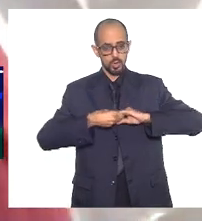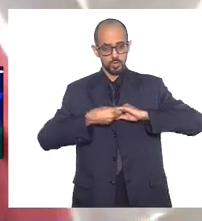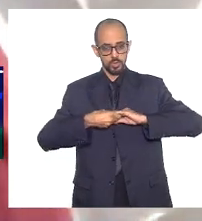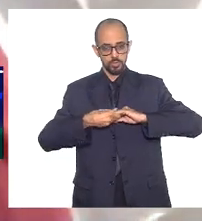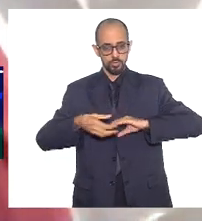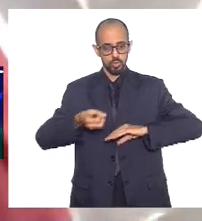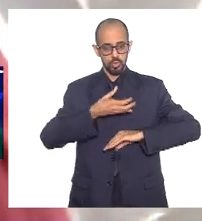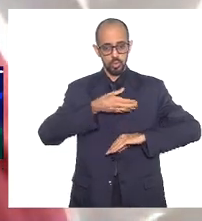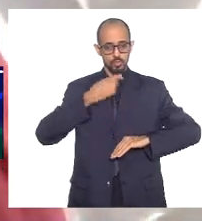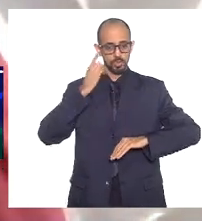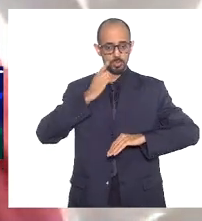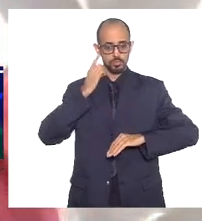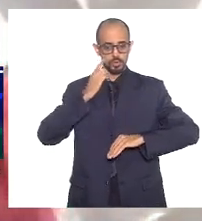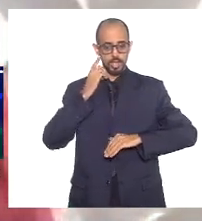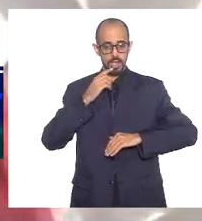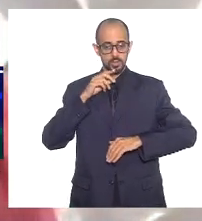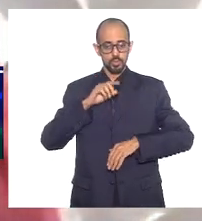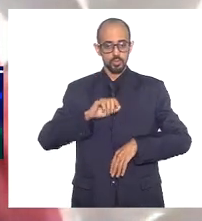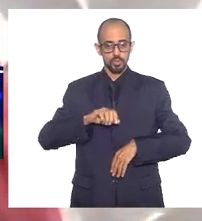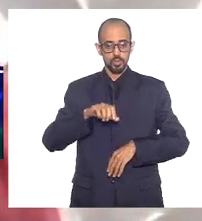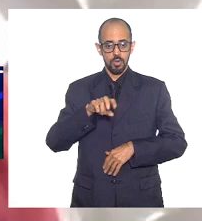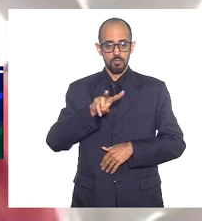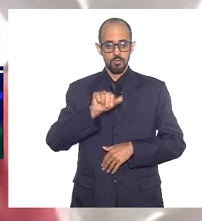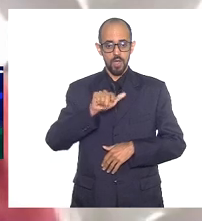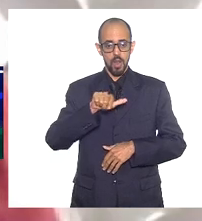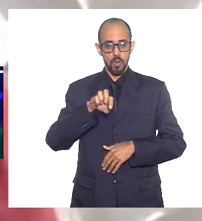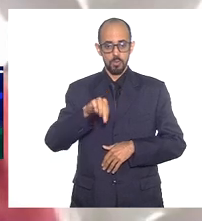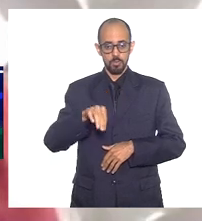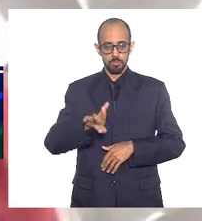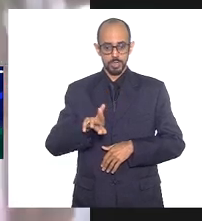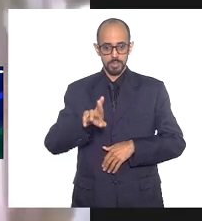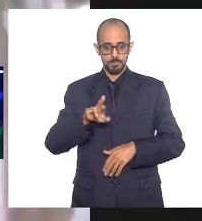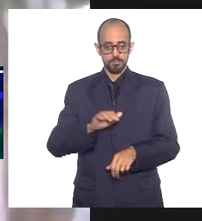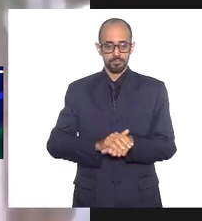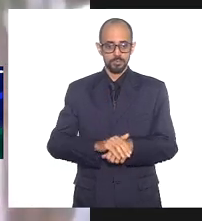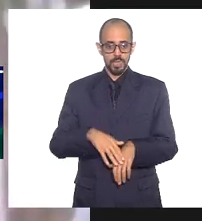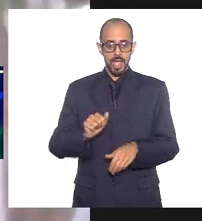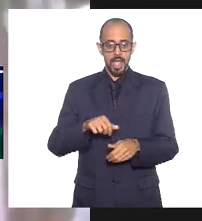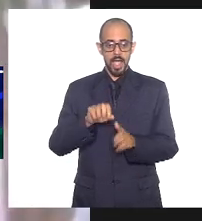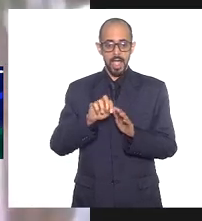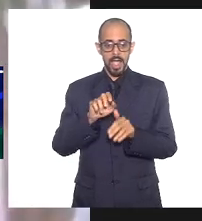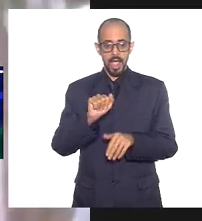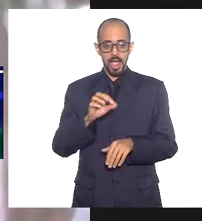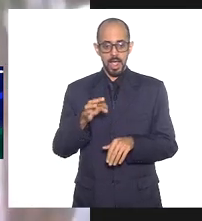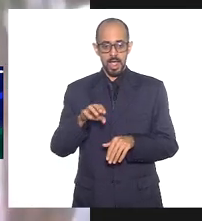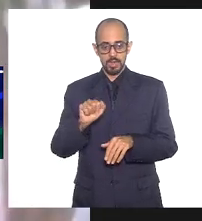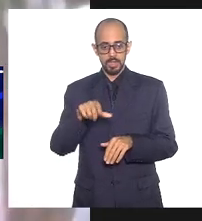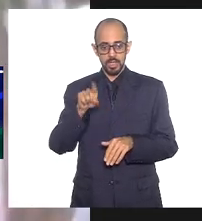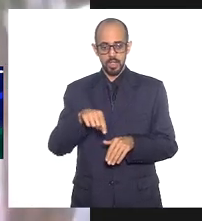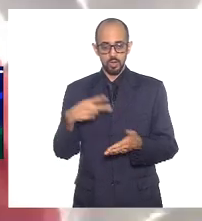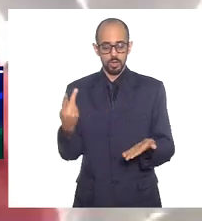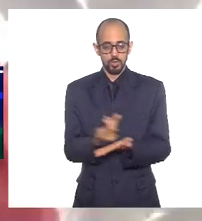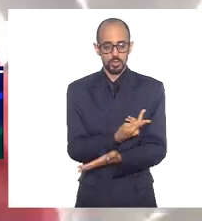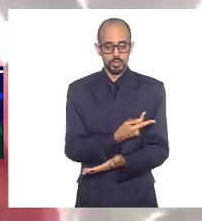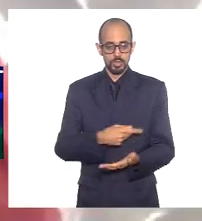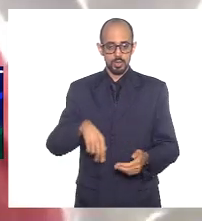parlamentar, deputado Dalmir. A ata reflete a gratidão ocorrido na